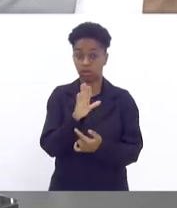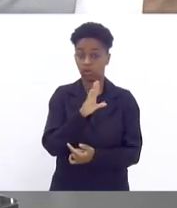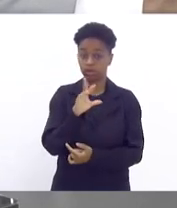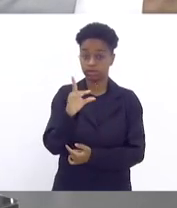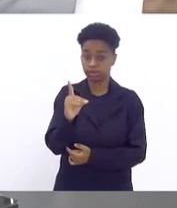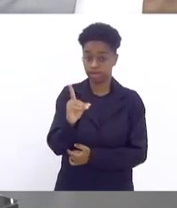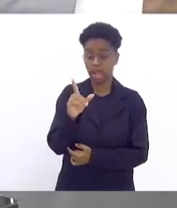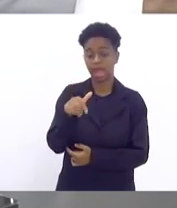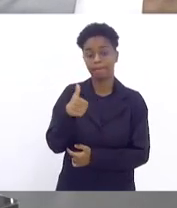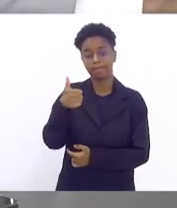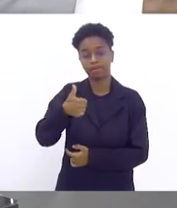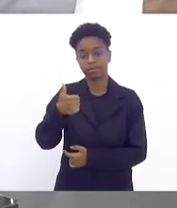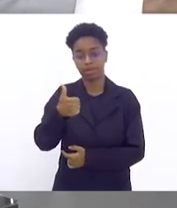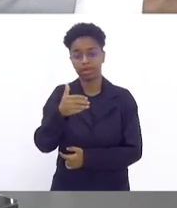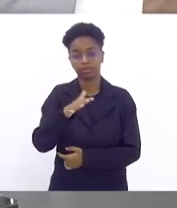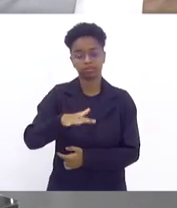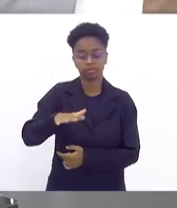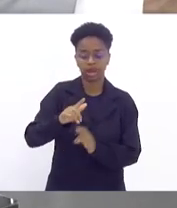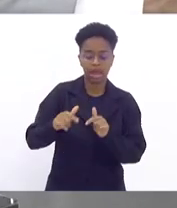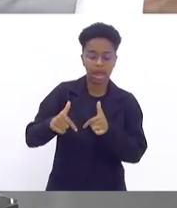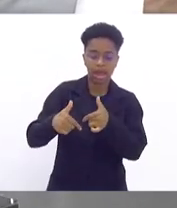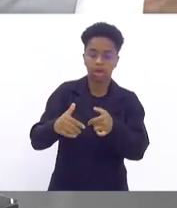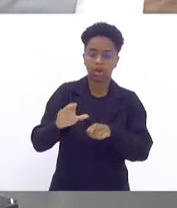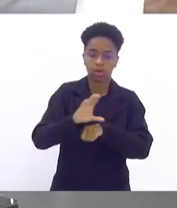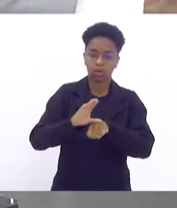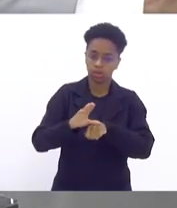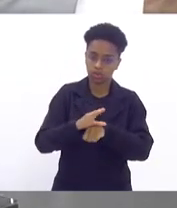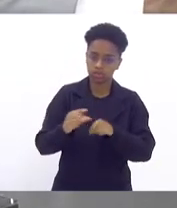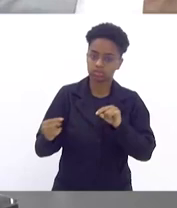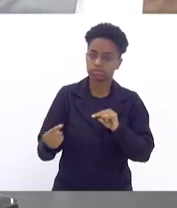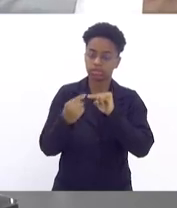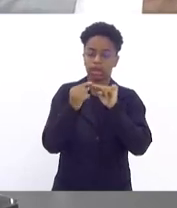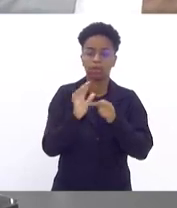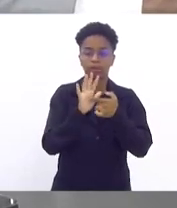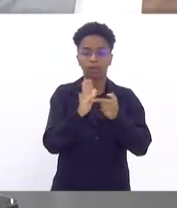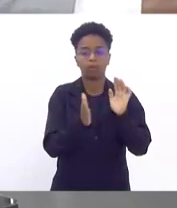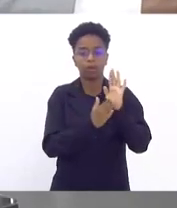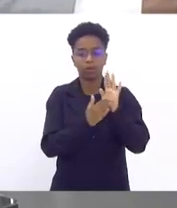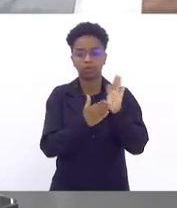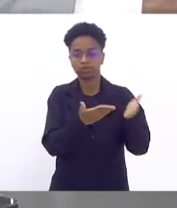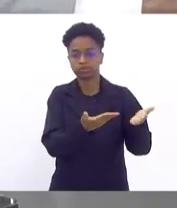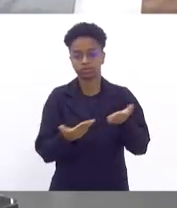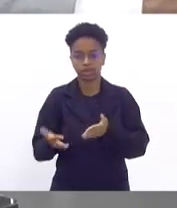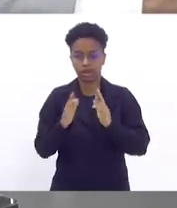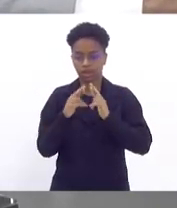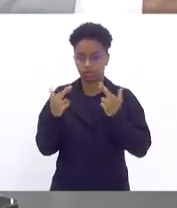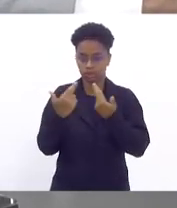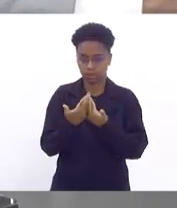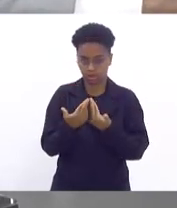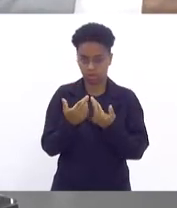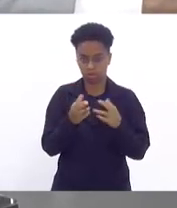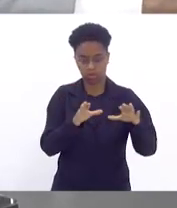exercida pelo primeiro signatário no ato de Constituição Considerando o autor da proposta quem caberá convocar as reuniões da frente